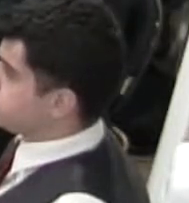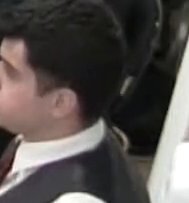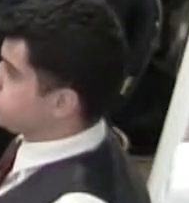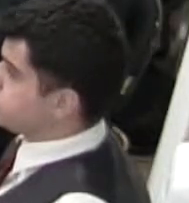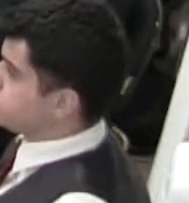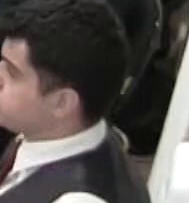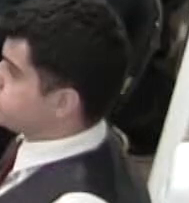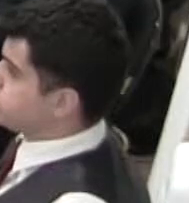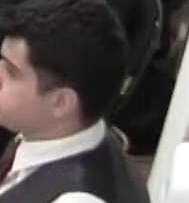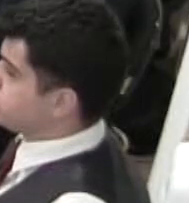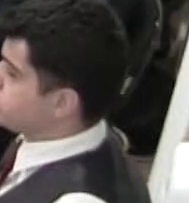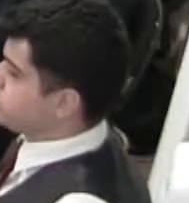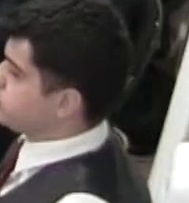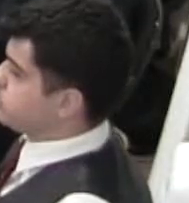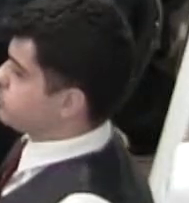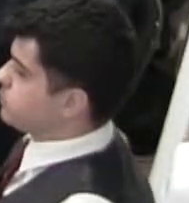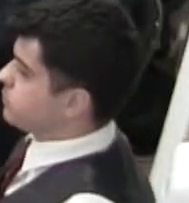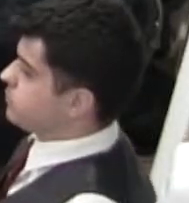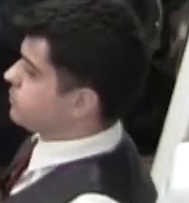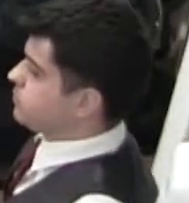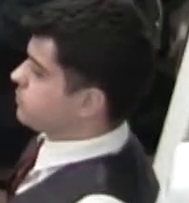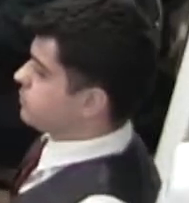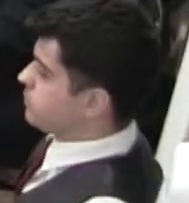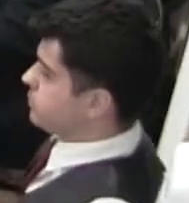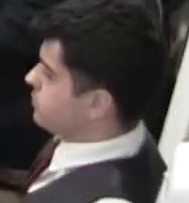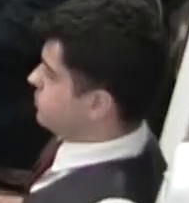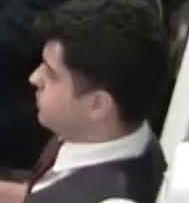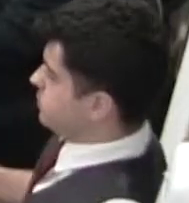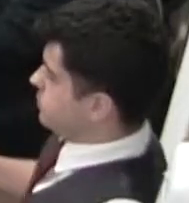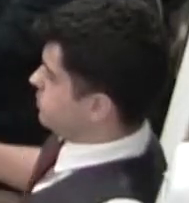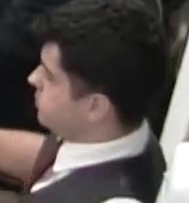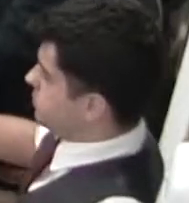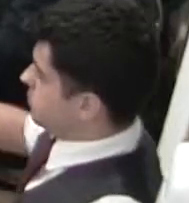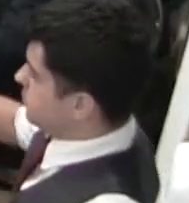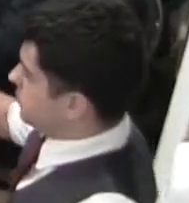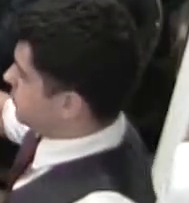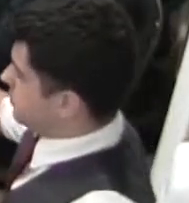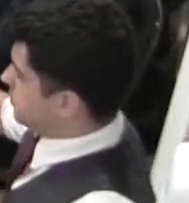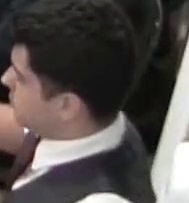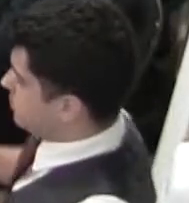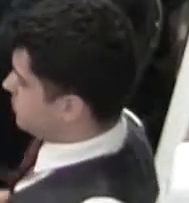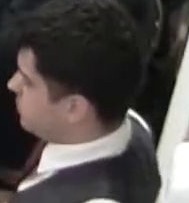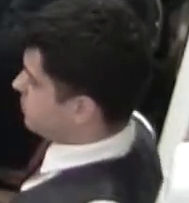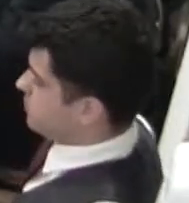Em breve partirei.